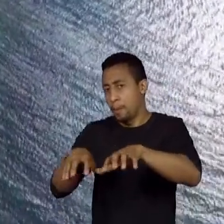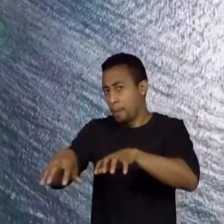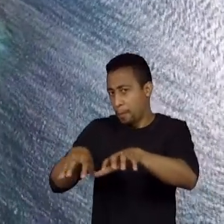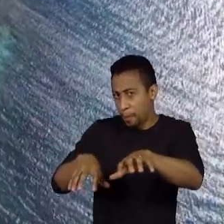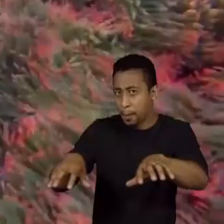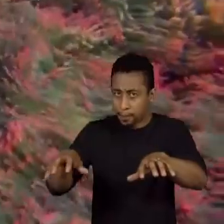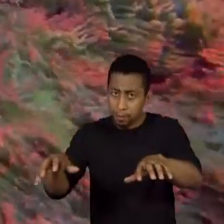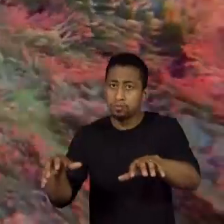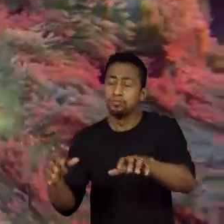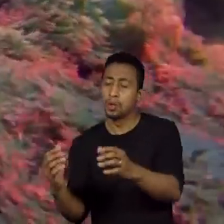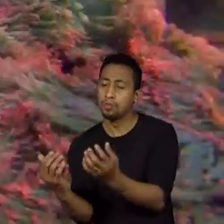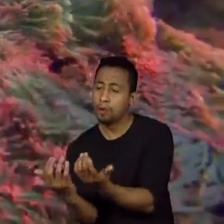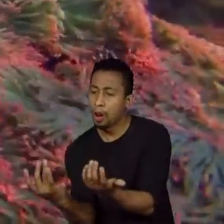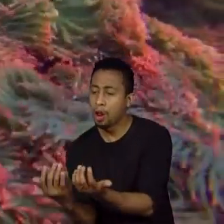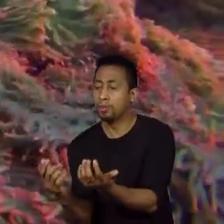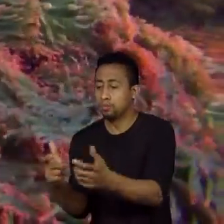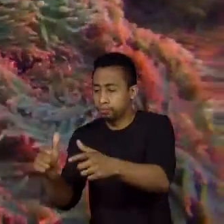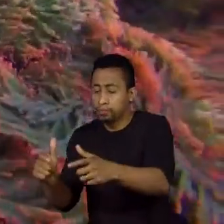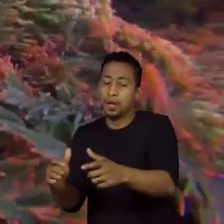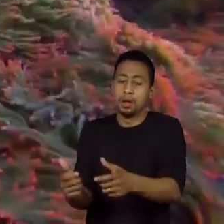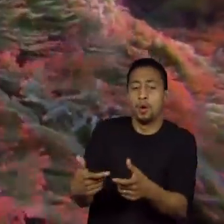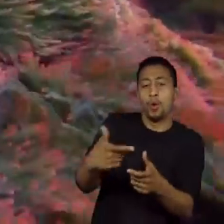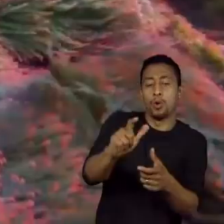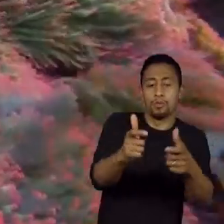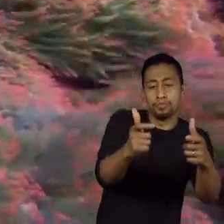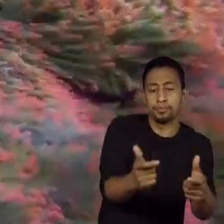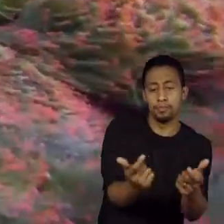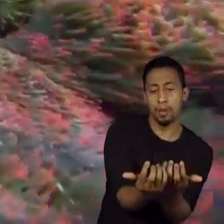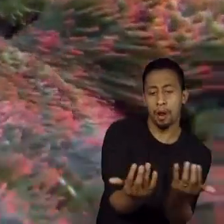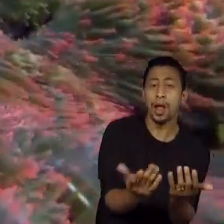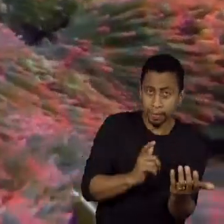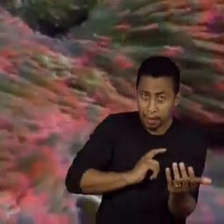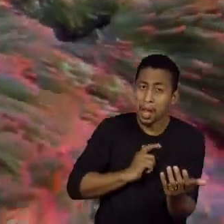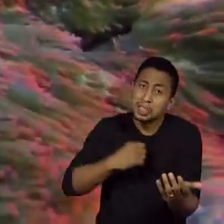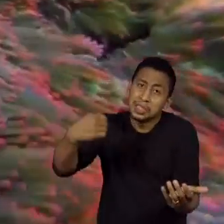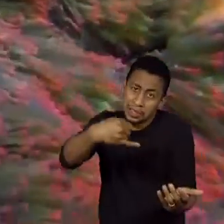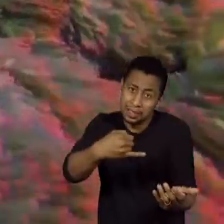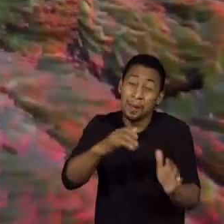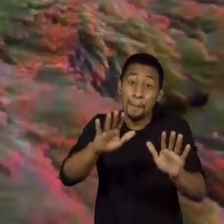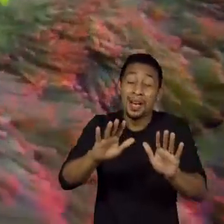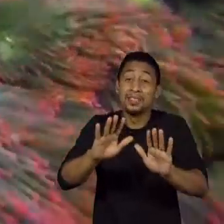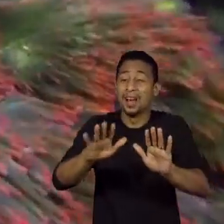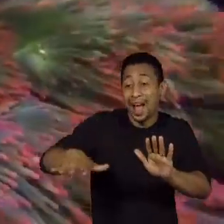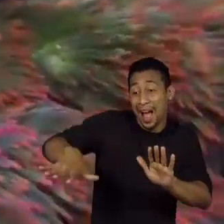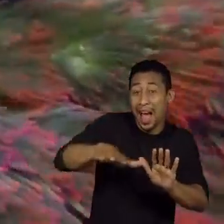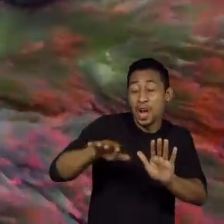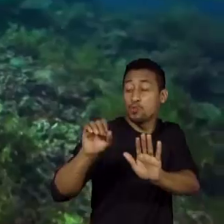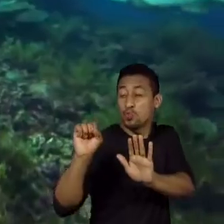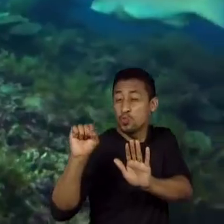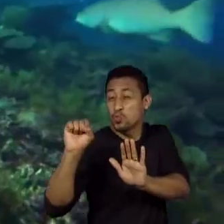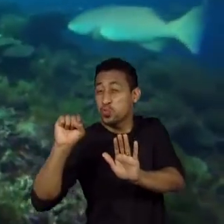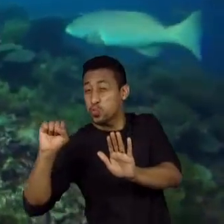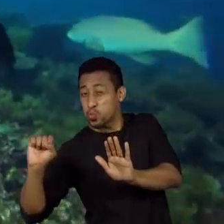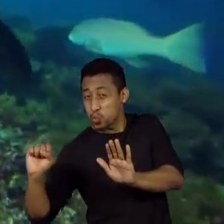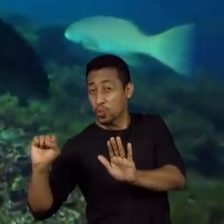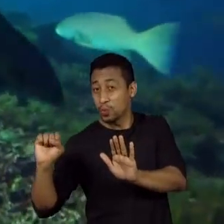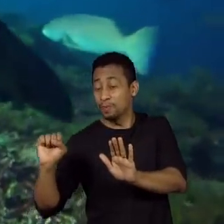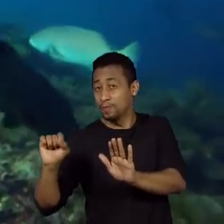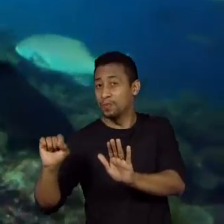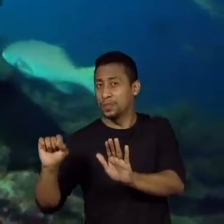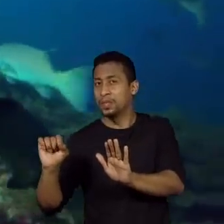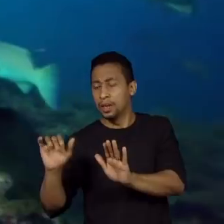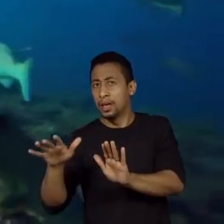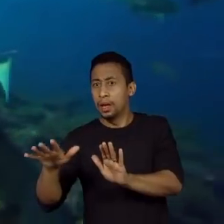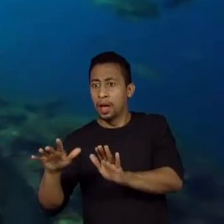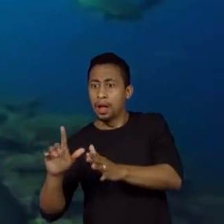Atlântico Sul. Mas o sul do Banco dos Abrolhos, que está ali na frente do norte do Espírito Santo, era conhecido